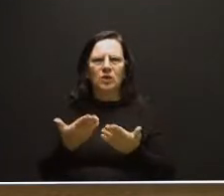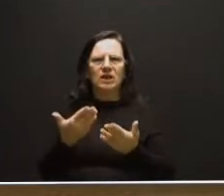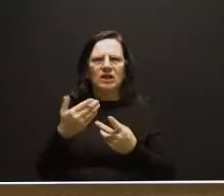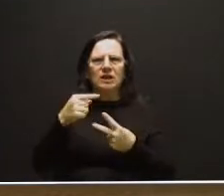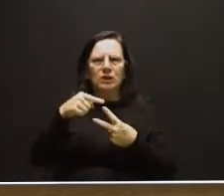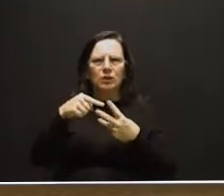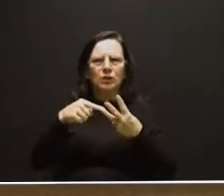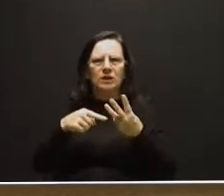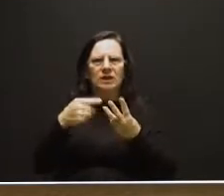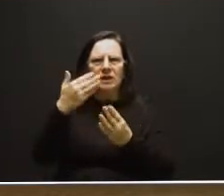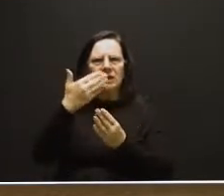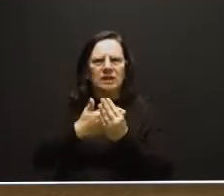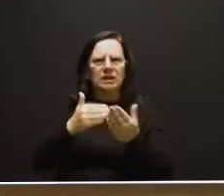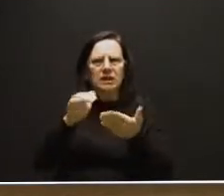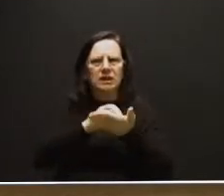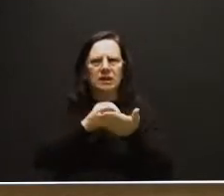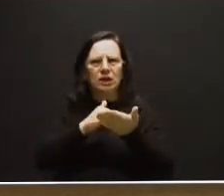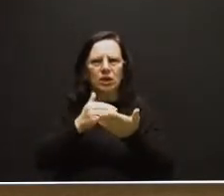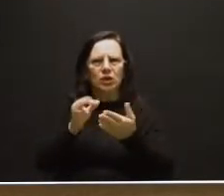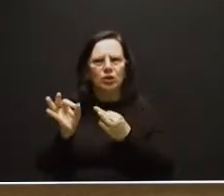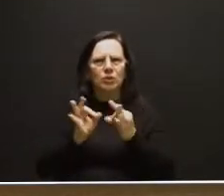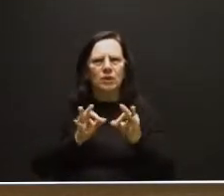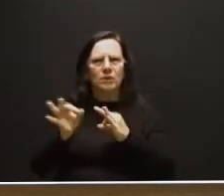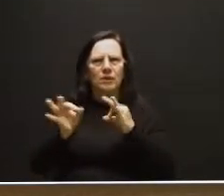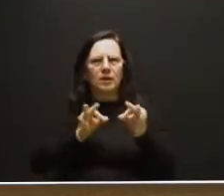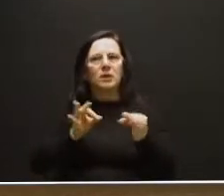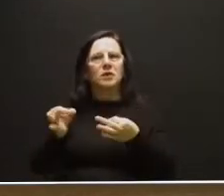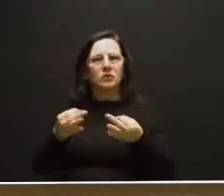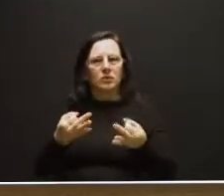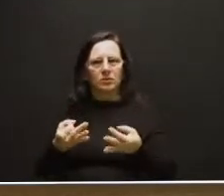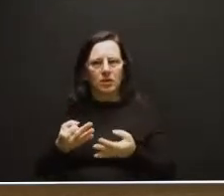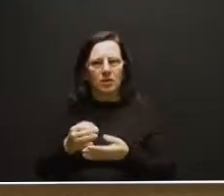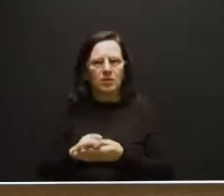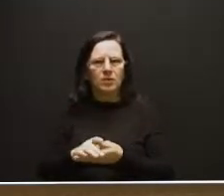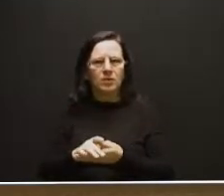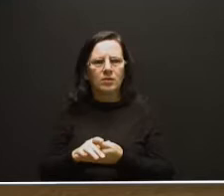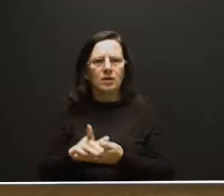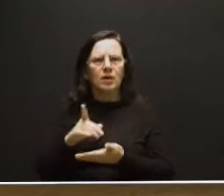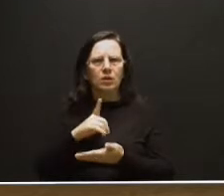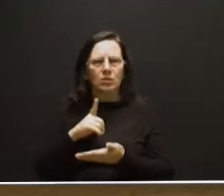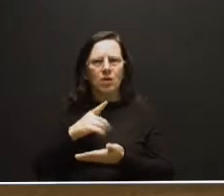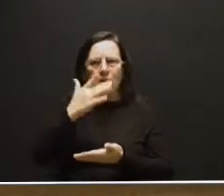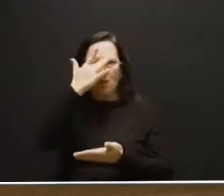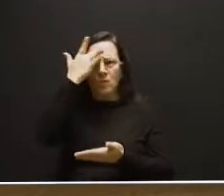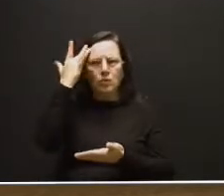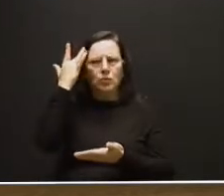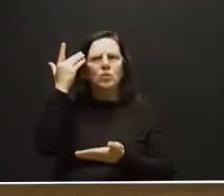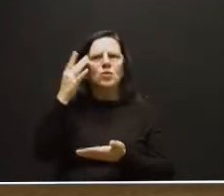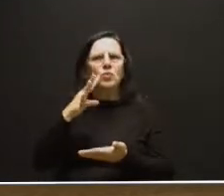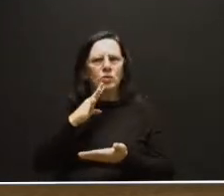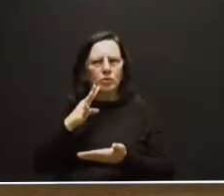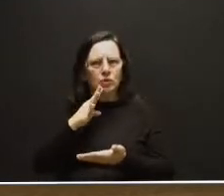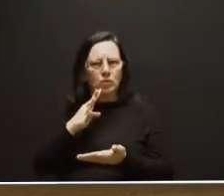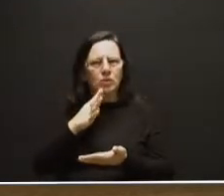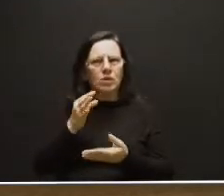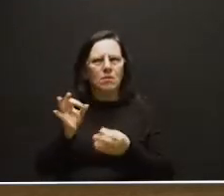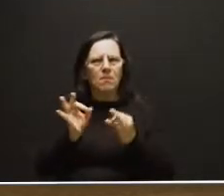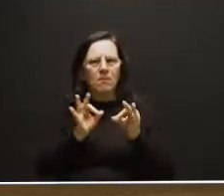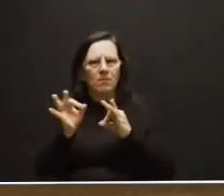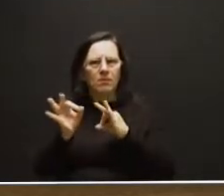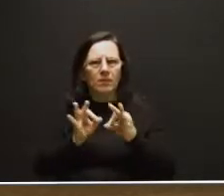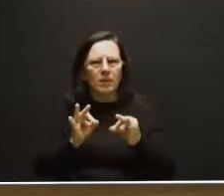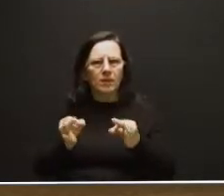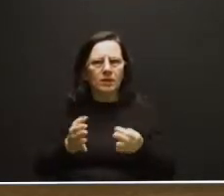secretaria que terá planejamento não é pra qualquer um não o pessoal que tem o pessoal tem que ter conhecimento é planejar